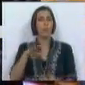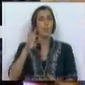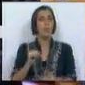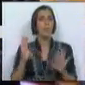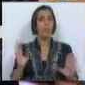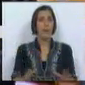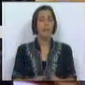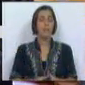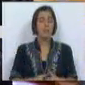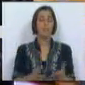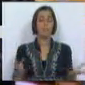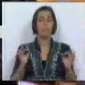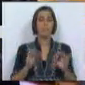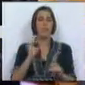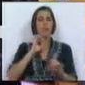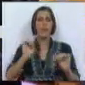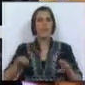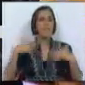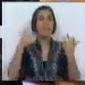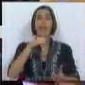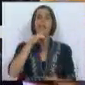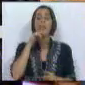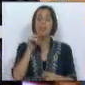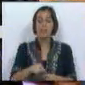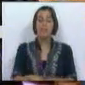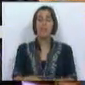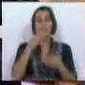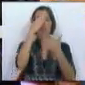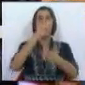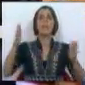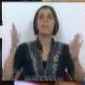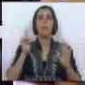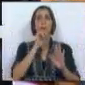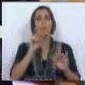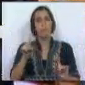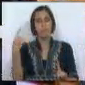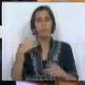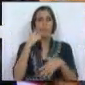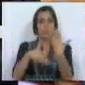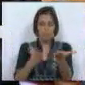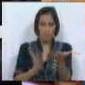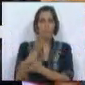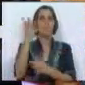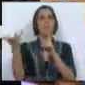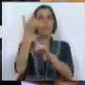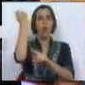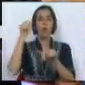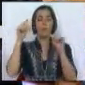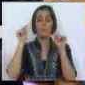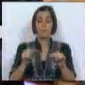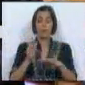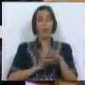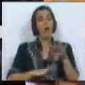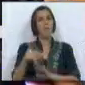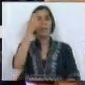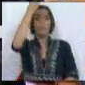Socialista foi primordial e decisivo para que a democracia pudesse vingar. Isso, ao